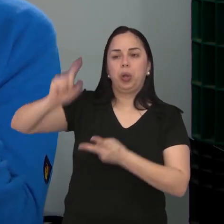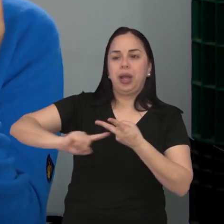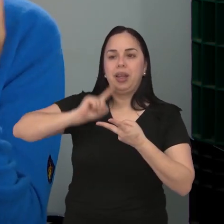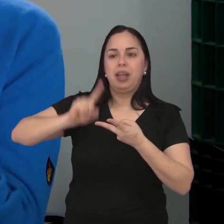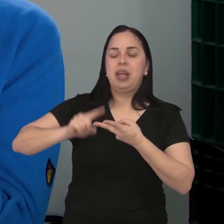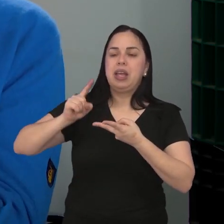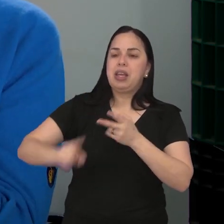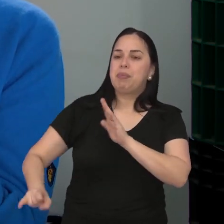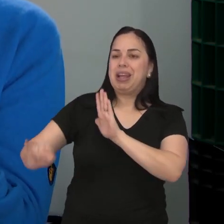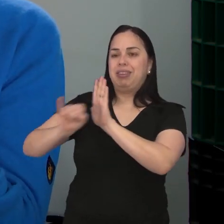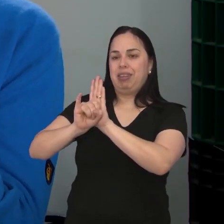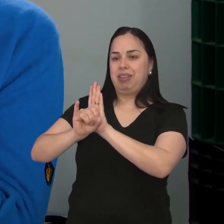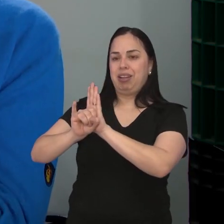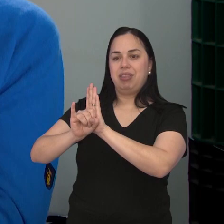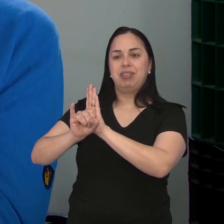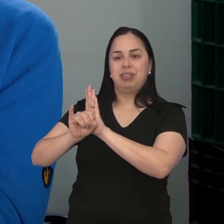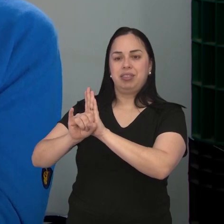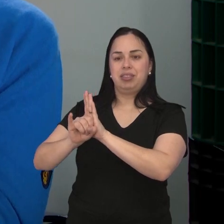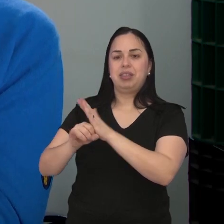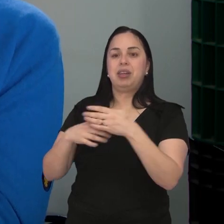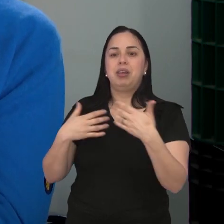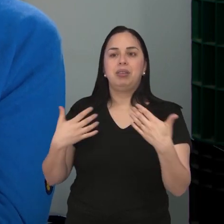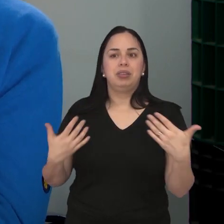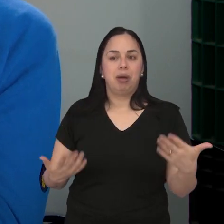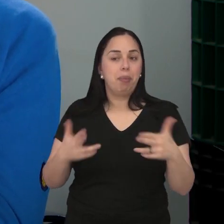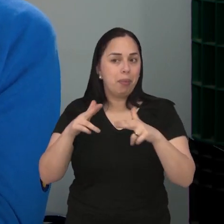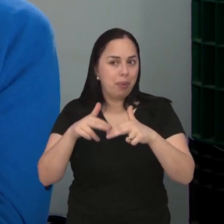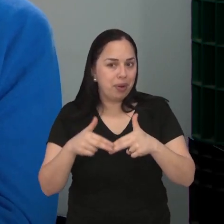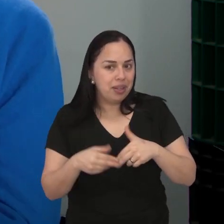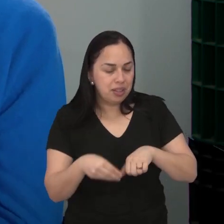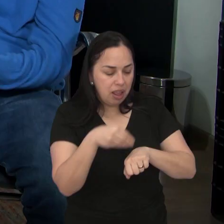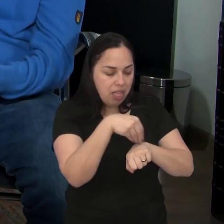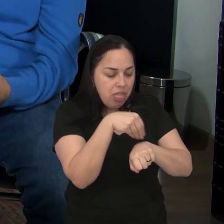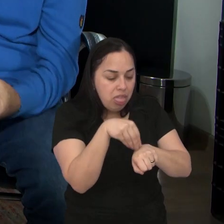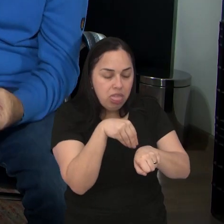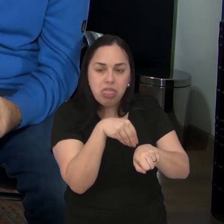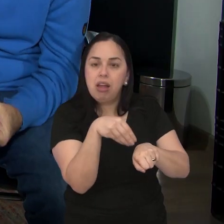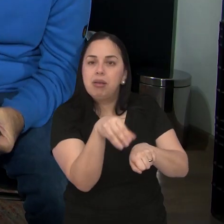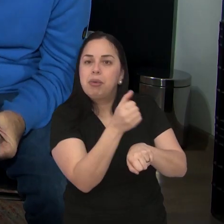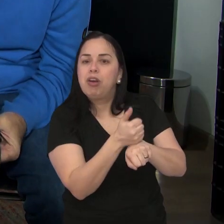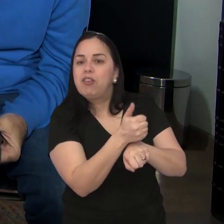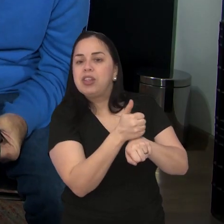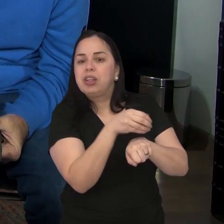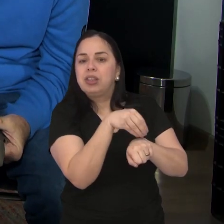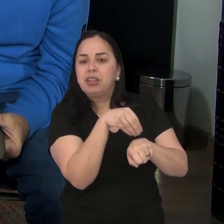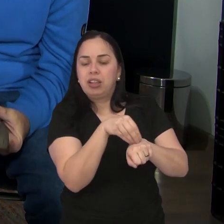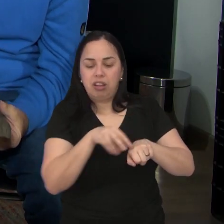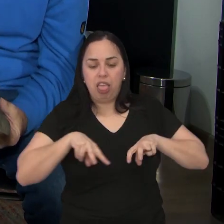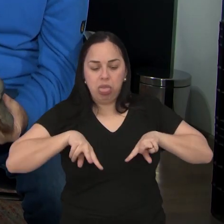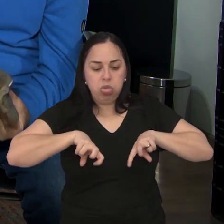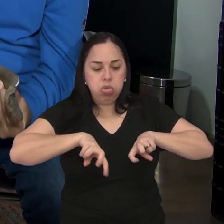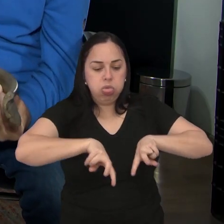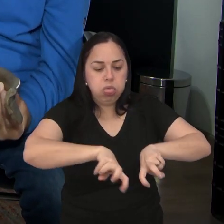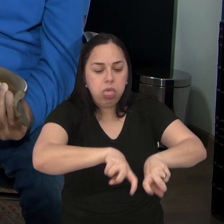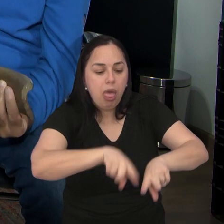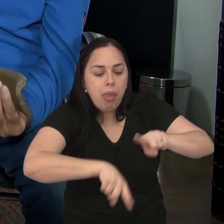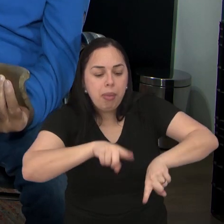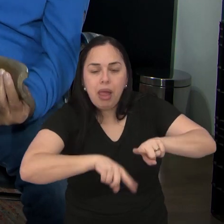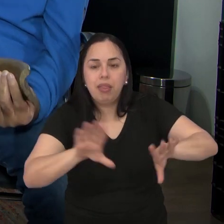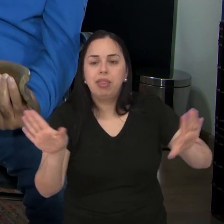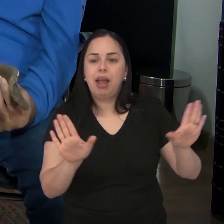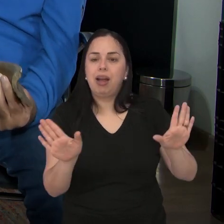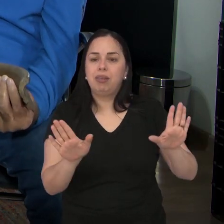cultura, é a forma que uma cultura tinha de se expressar. Então o arqueólogo, ele não pode escavar